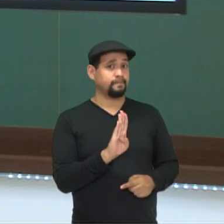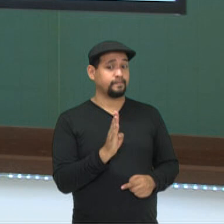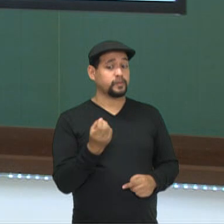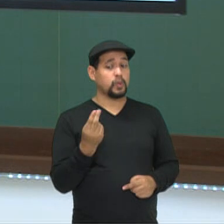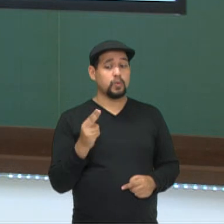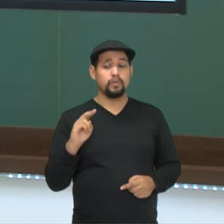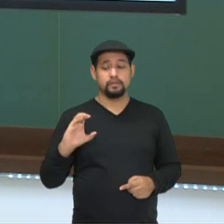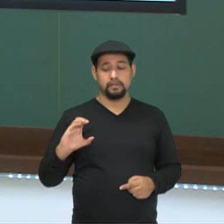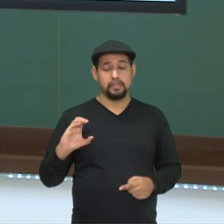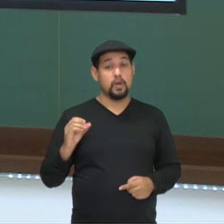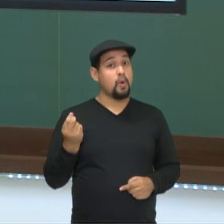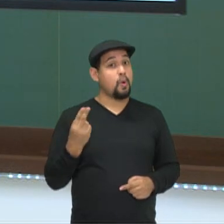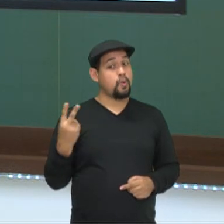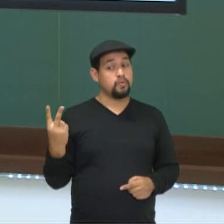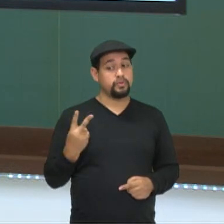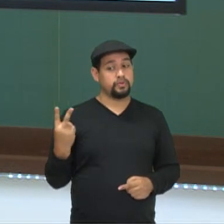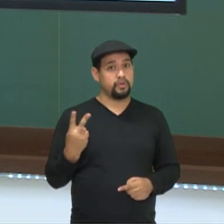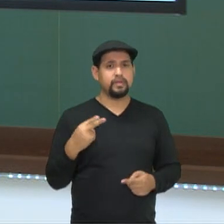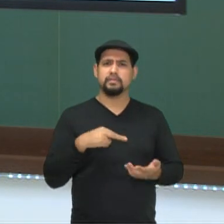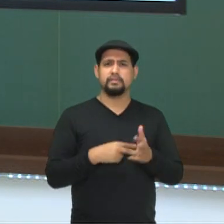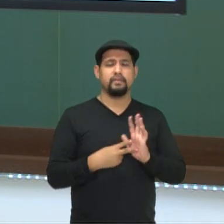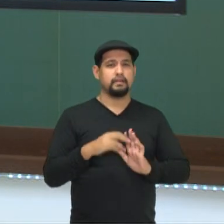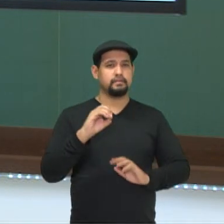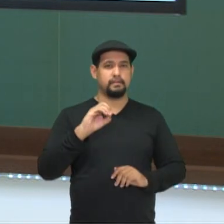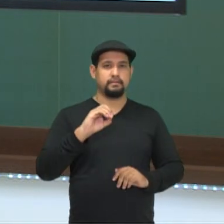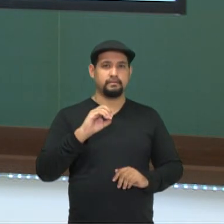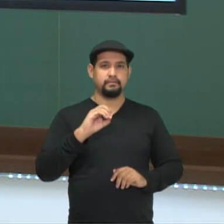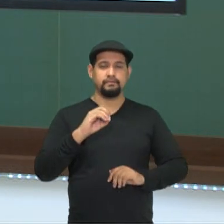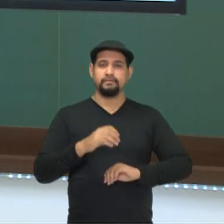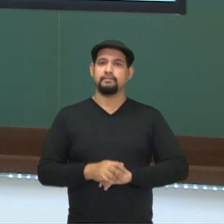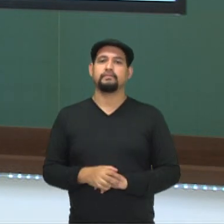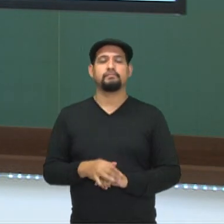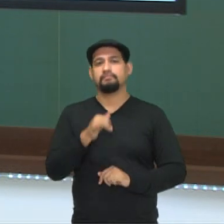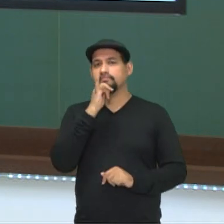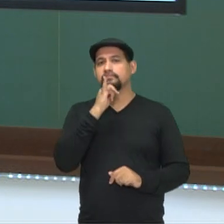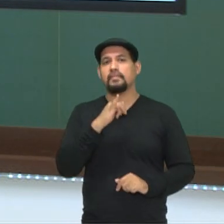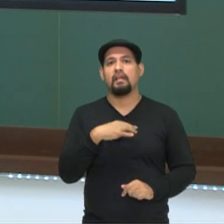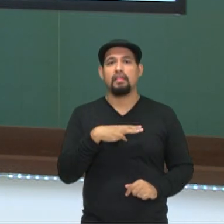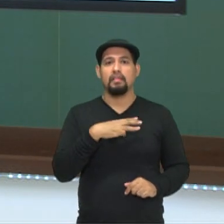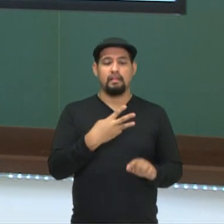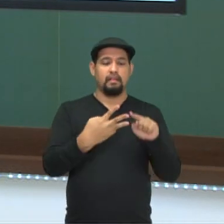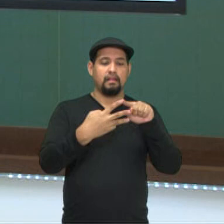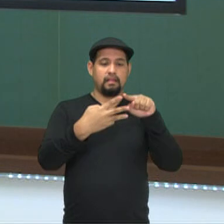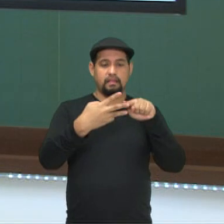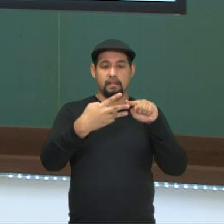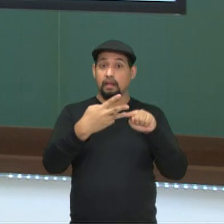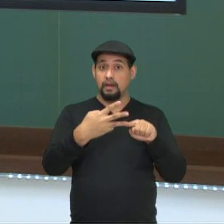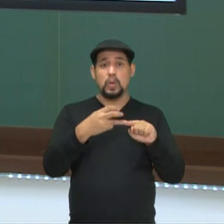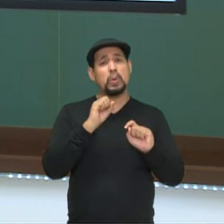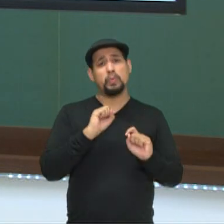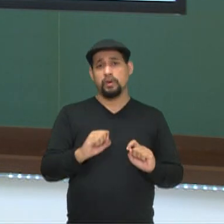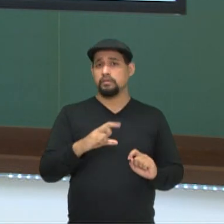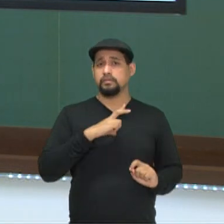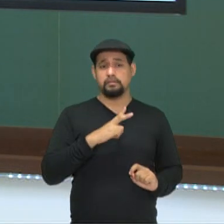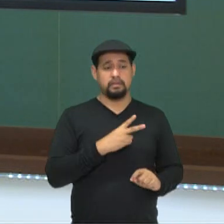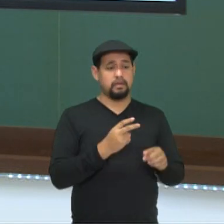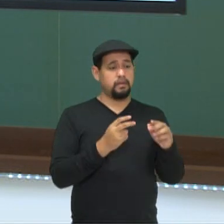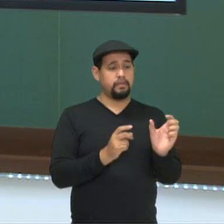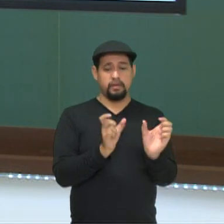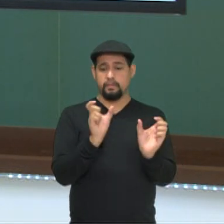ou C ou os dois são zeros ou seja em vez eu te três termos eu posso ter apenas